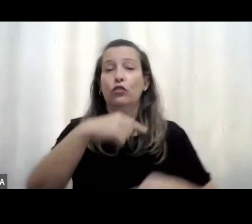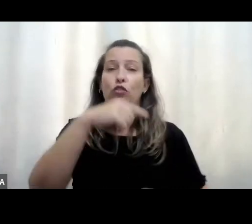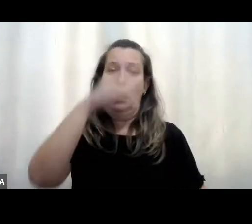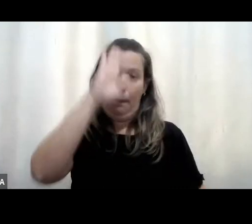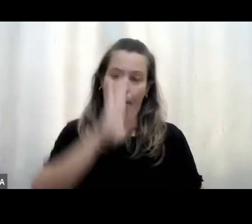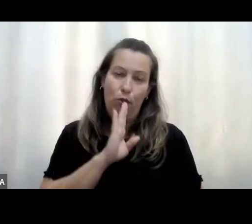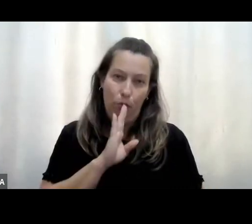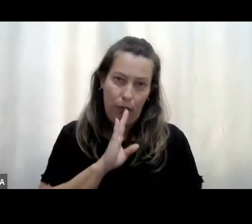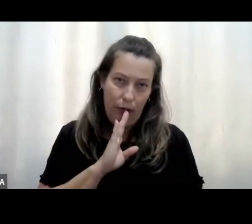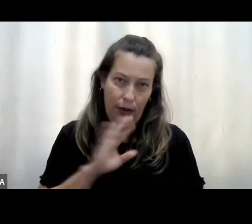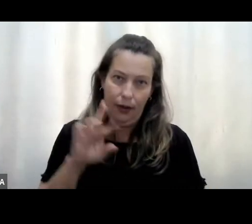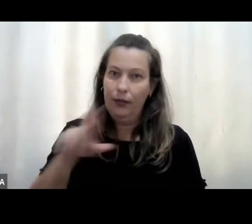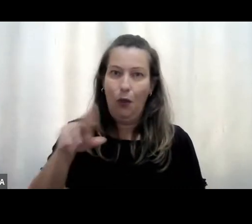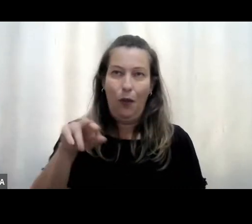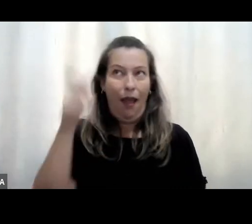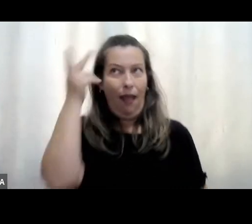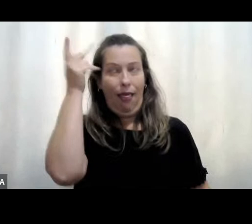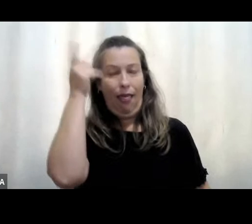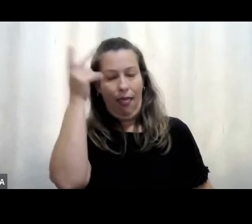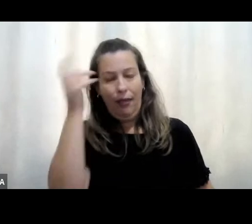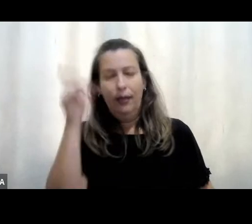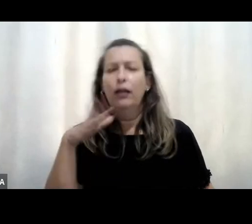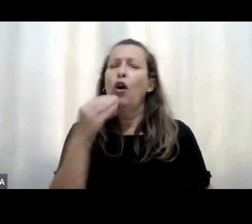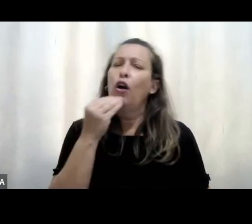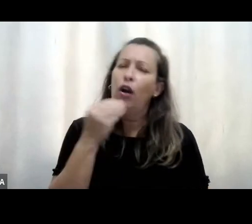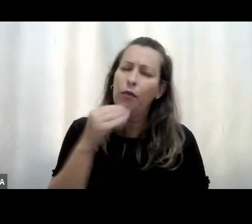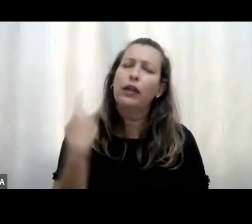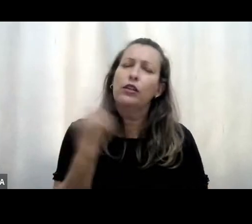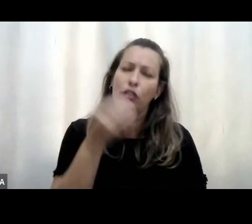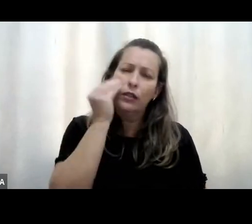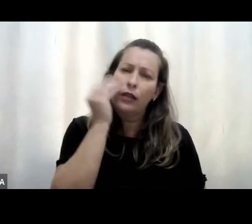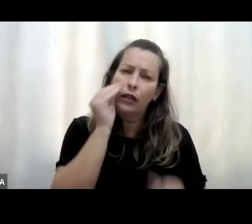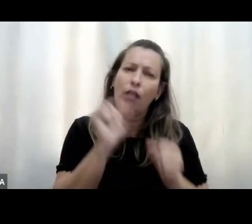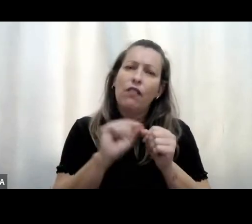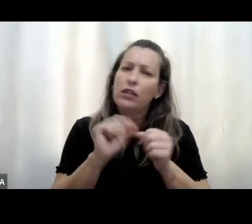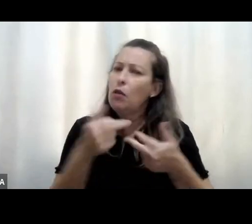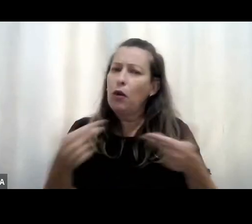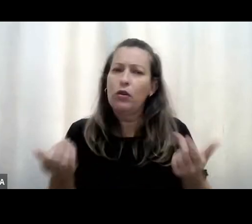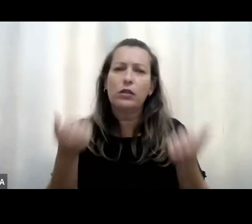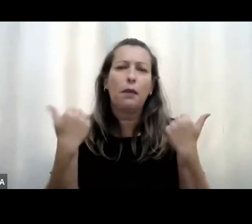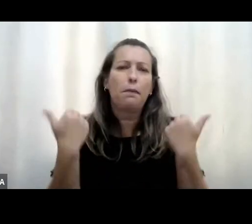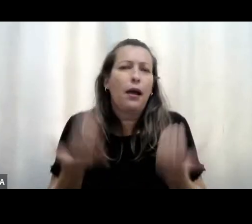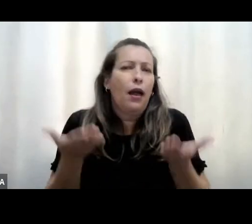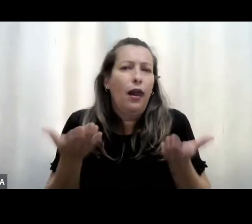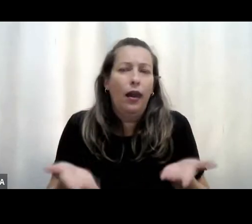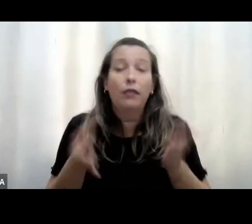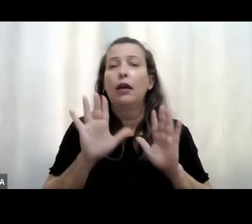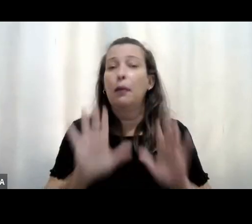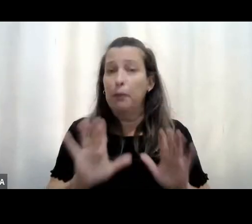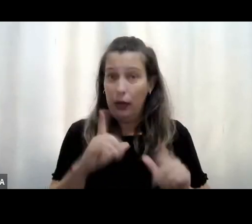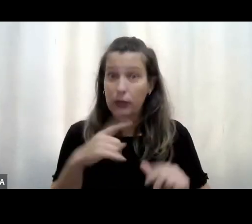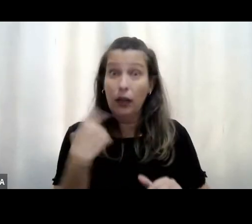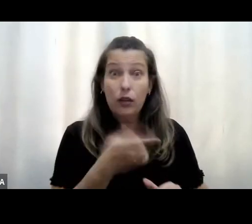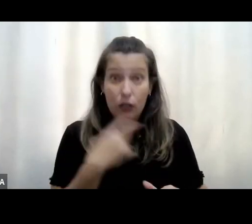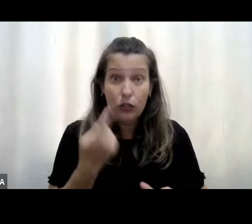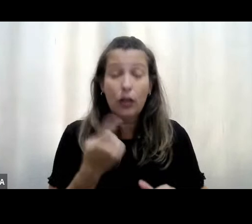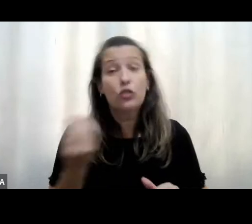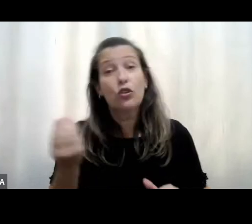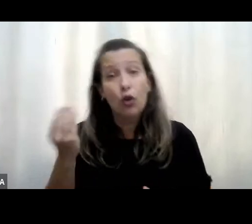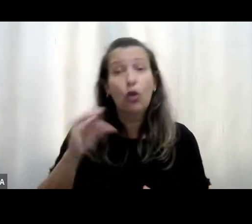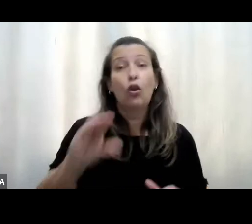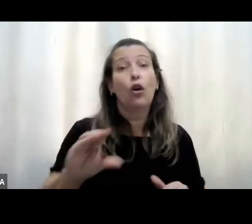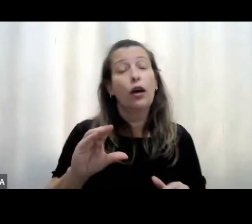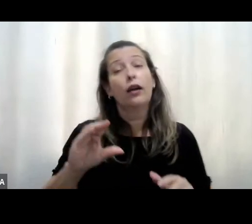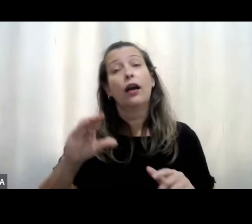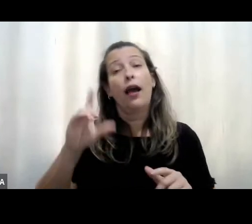entretenimento. Claro que a gente tenta fazer alguma coisa mais leve possível, mas, assim, fundamentalmente, a gente coloca no ar um